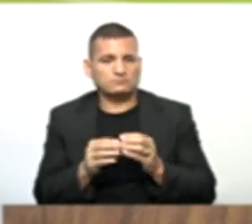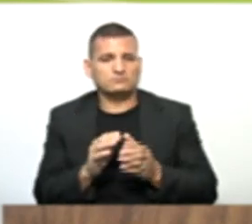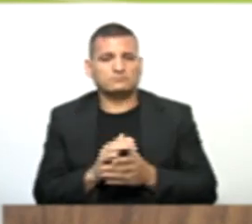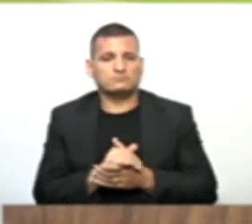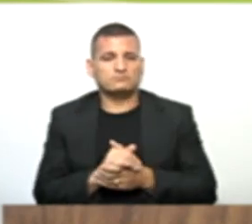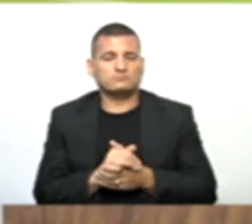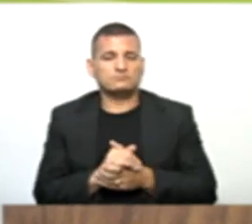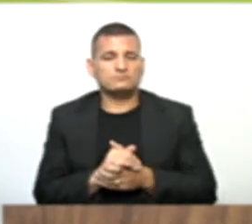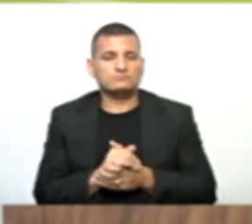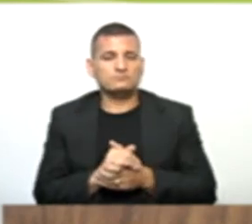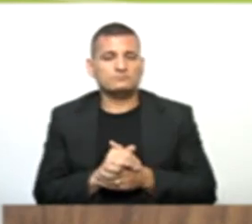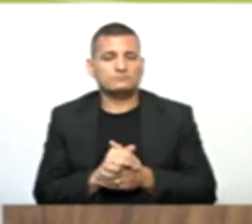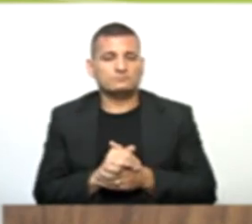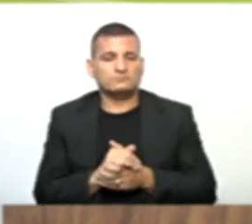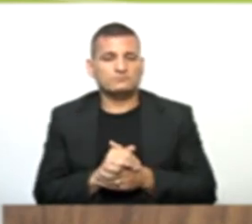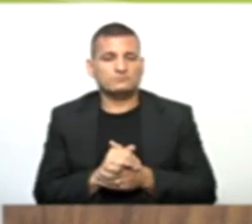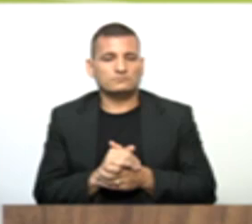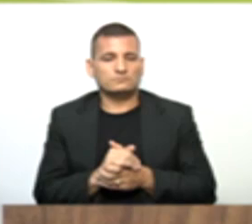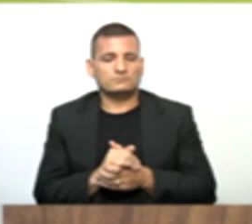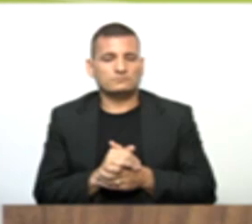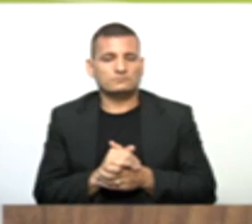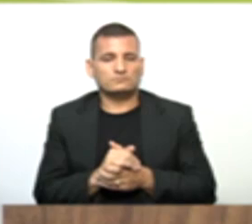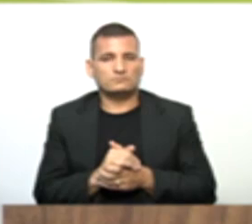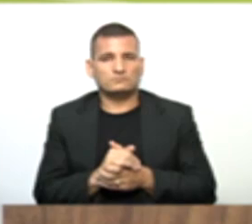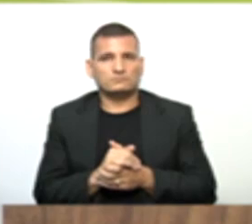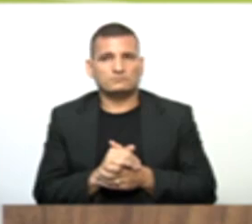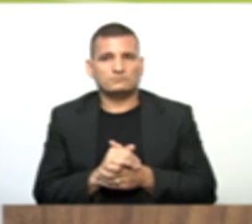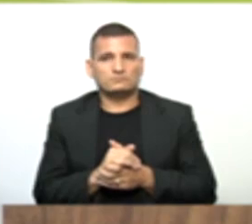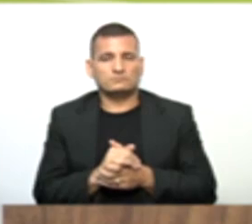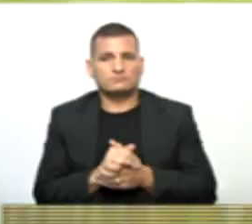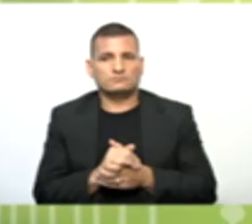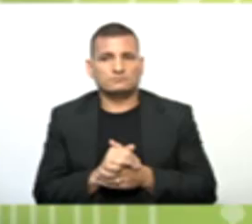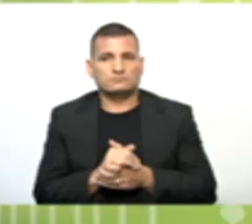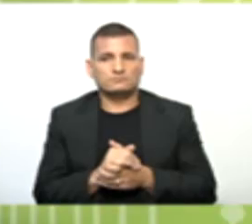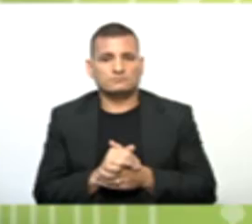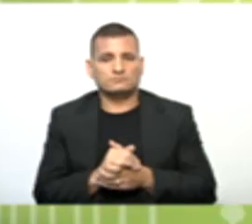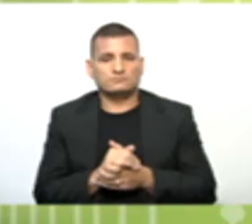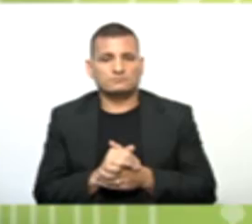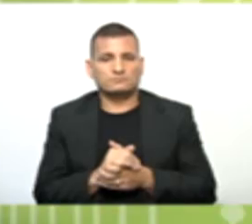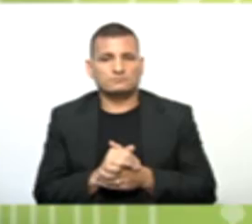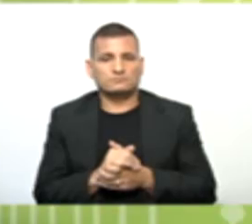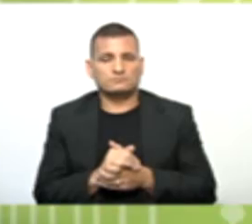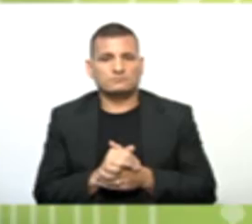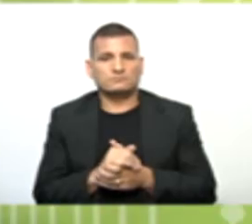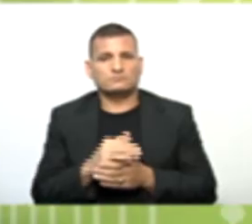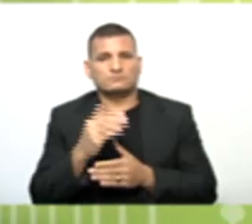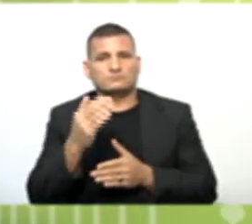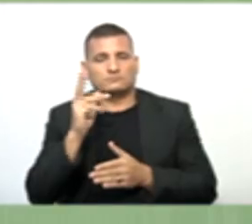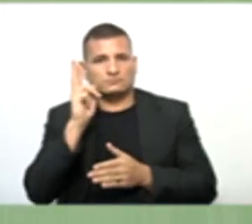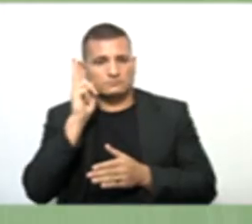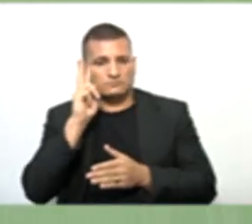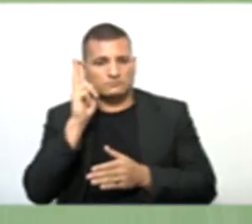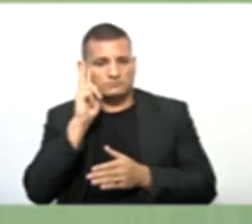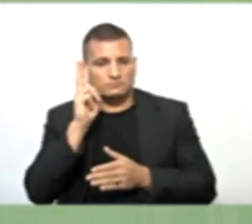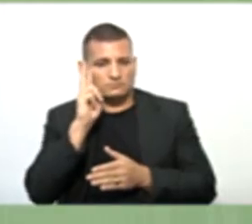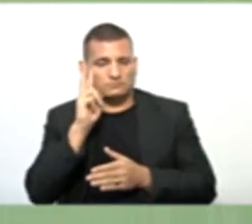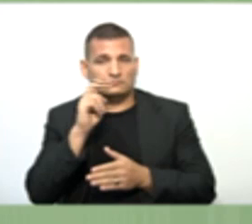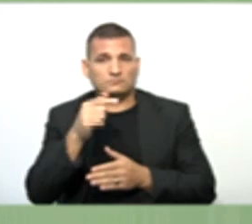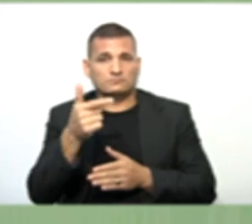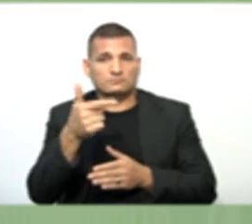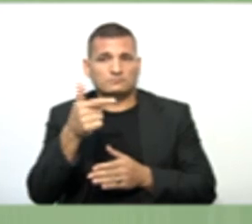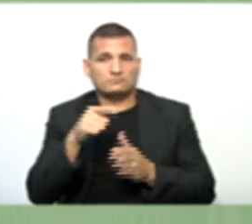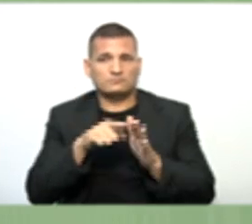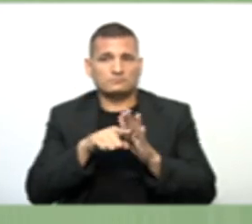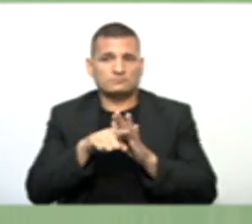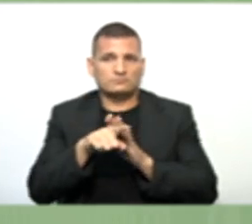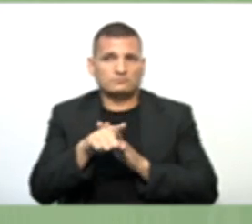certo? Certo. Tá, então lembrando aqui, vamos voltar para 2, onde está o comando while, ó.